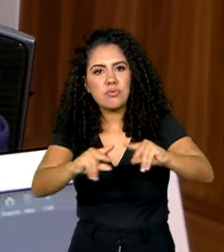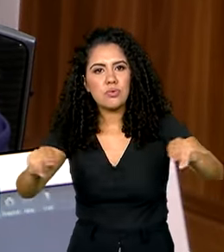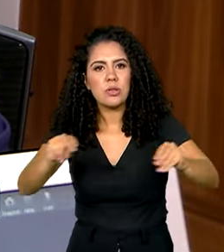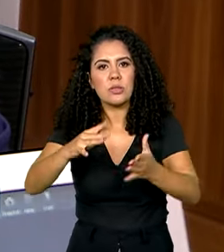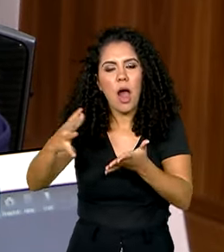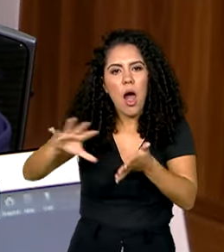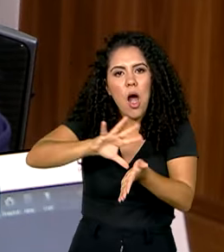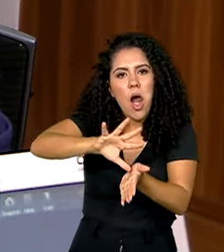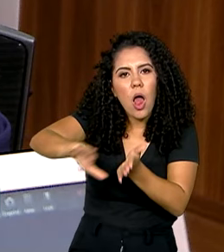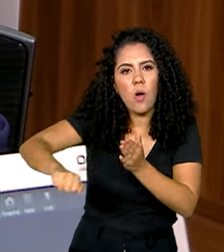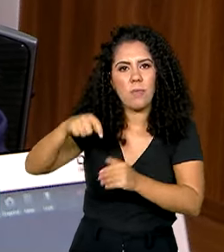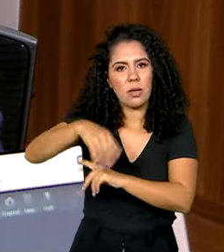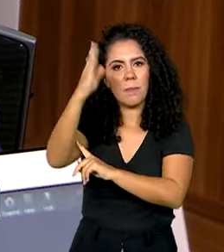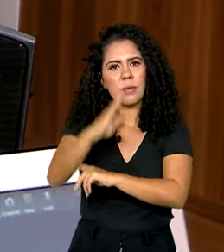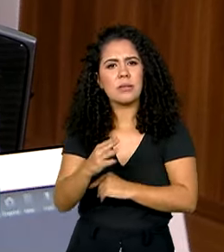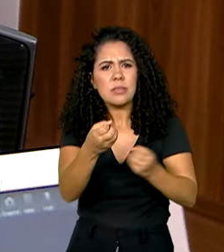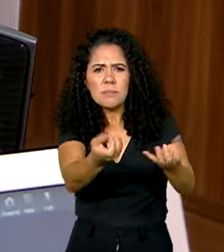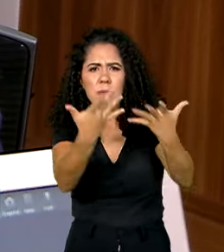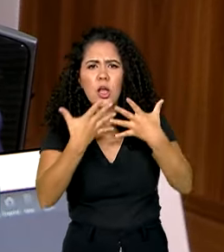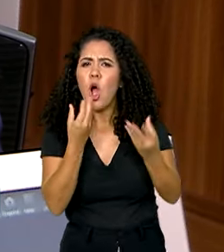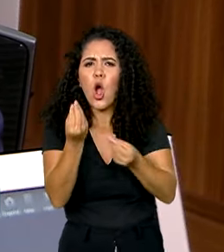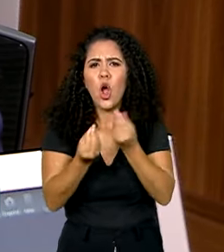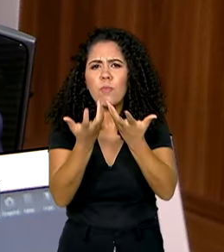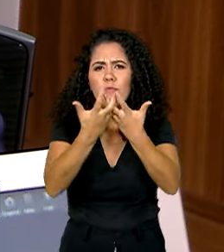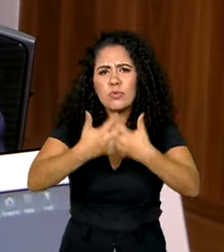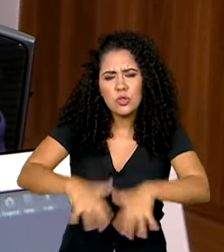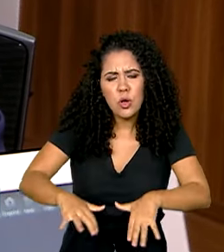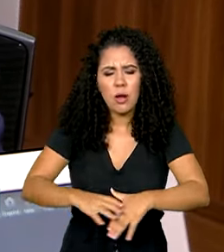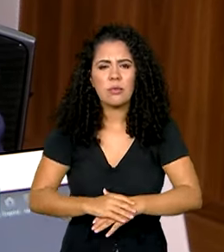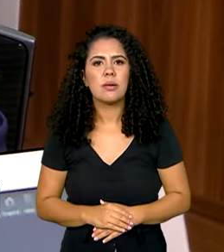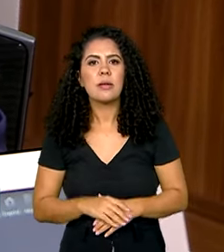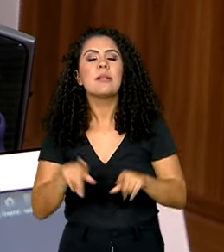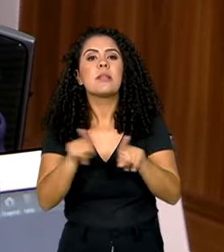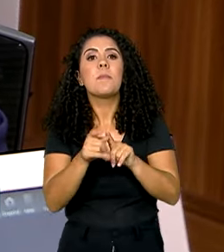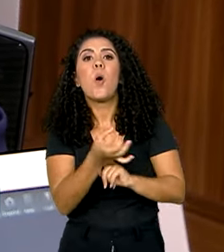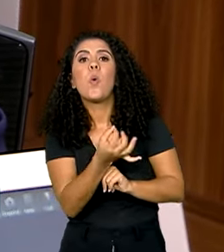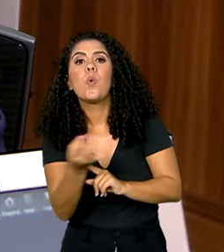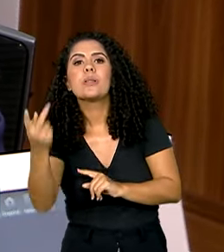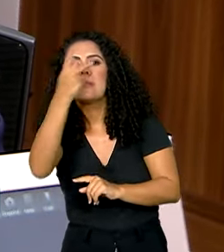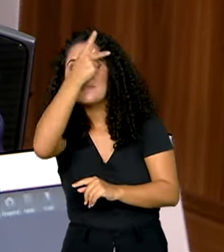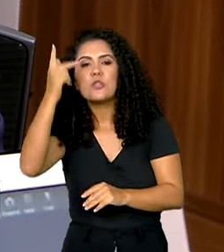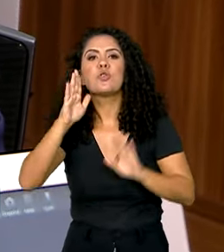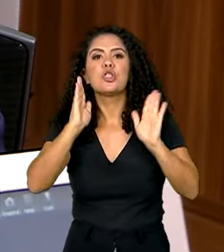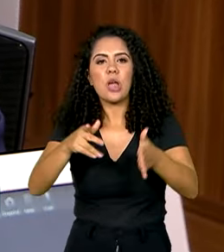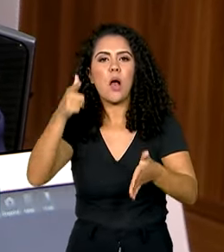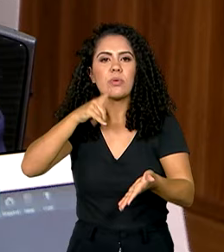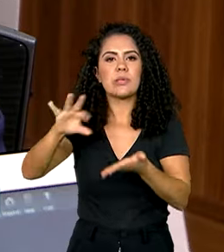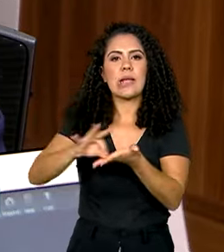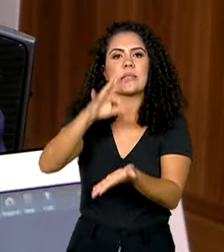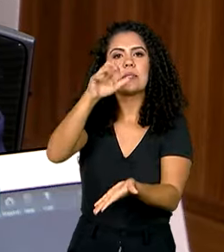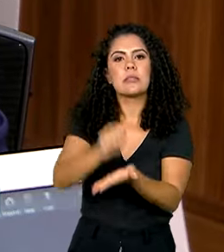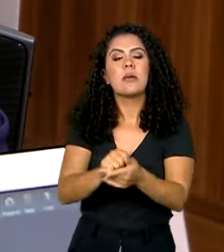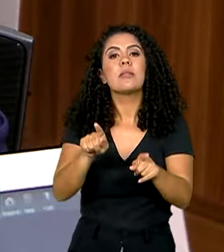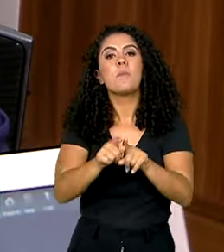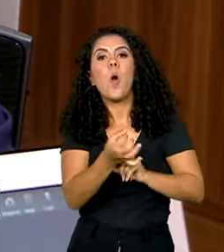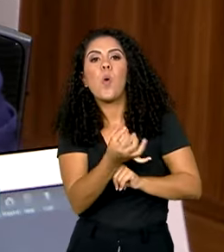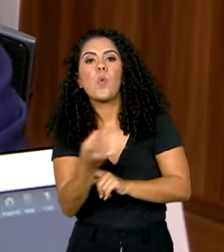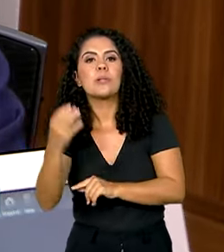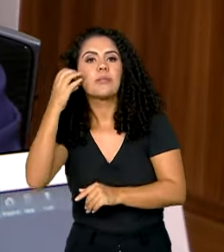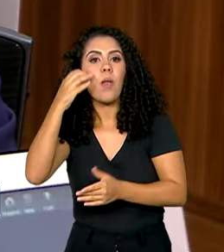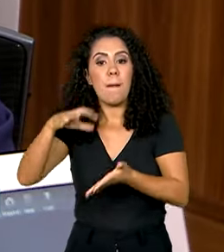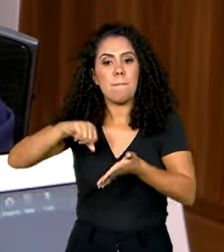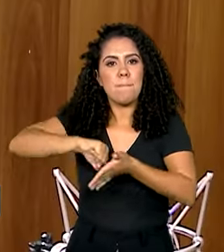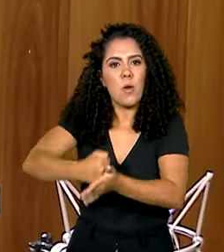O senhor pode explicar como funciona e qual o balanço do programa até o momento? Quantas pessoas cadastradas e também quantos celulares já foram